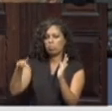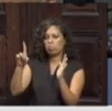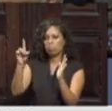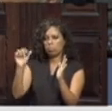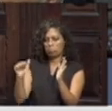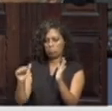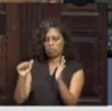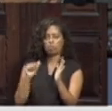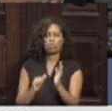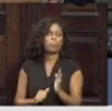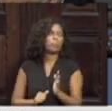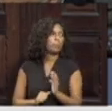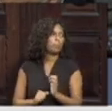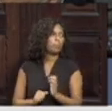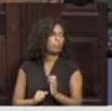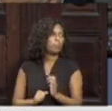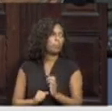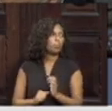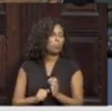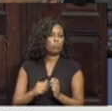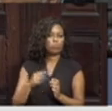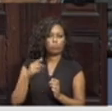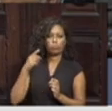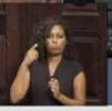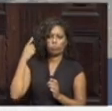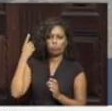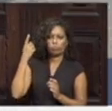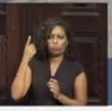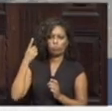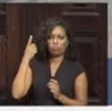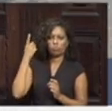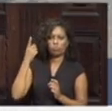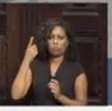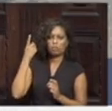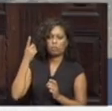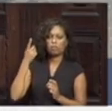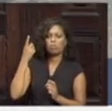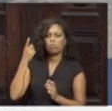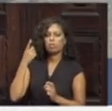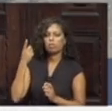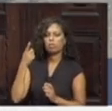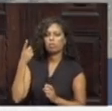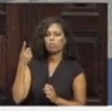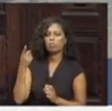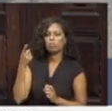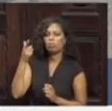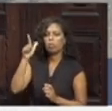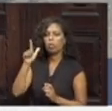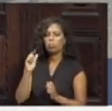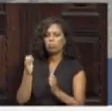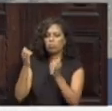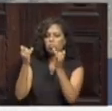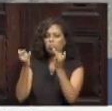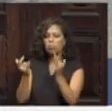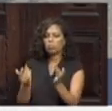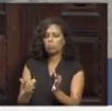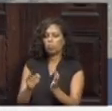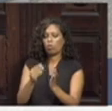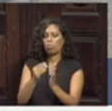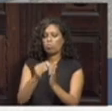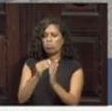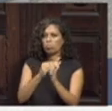Pela ordem, deputado Valdec, em seguida vamos à pauta. É sobre o projeto do deputado Flávio Bolsonaro, viu, Flávio? Certamente as emendas vão levar